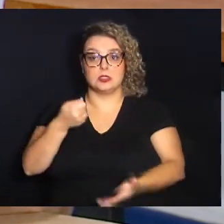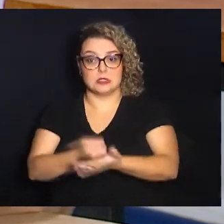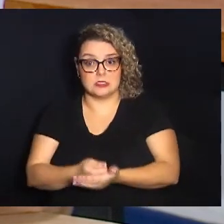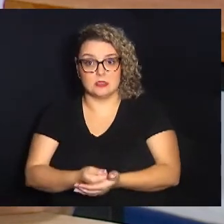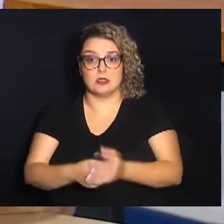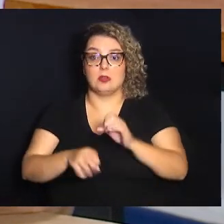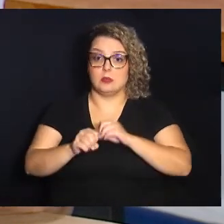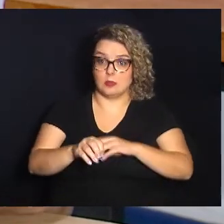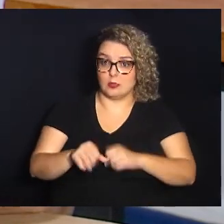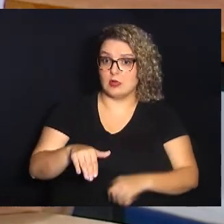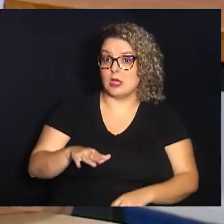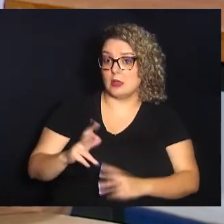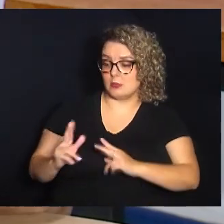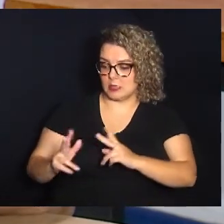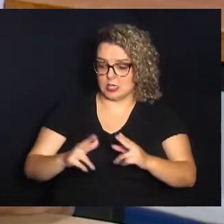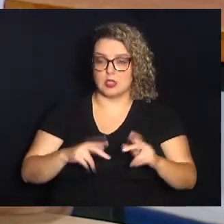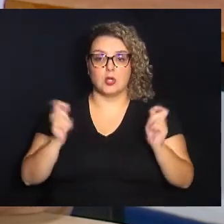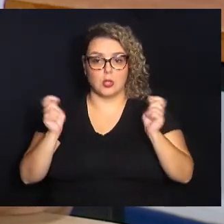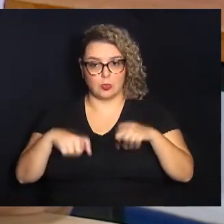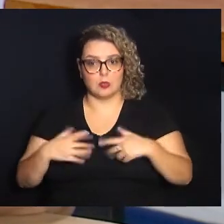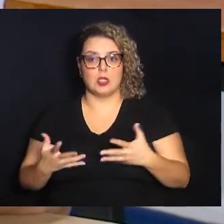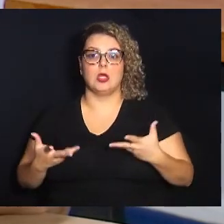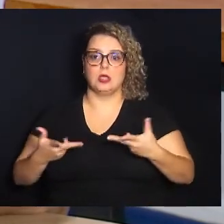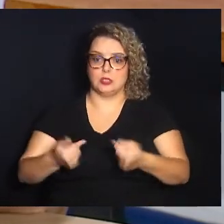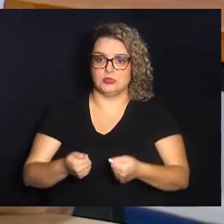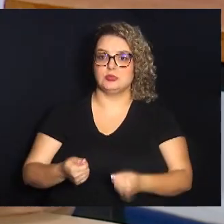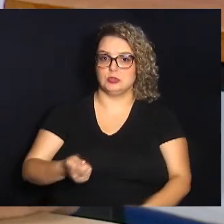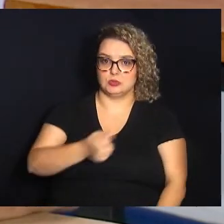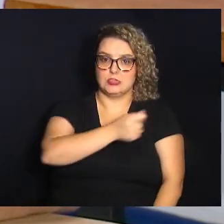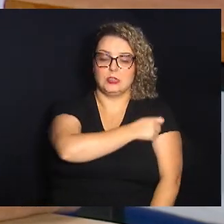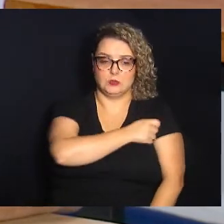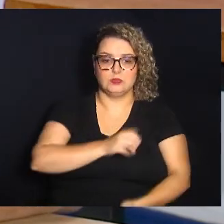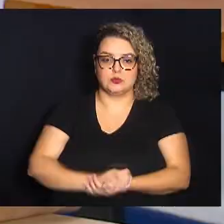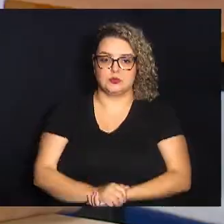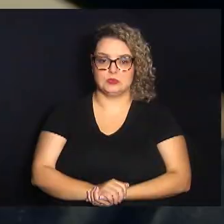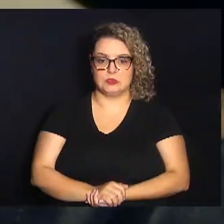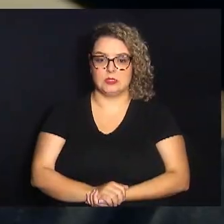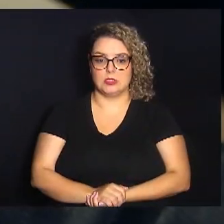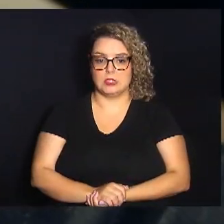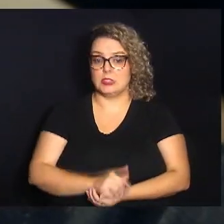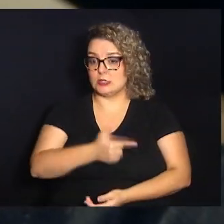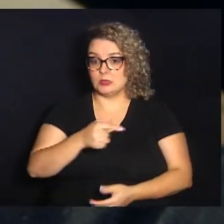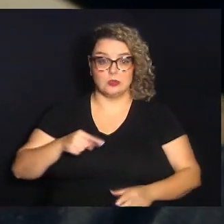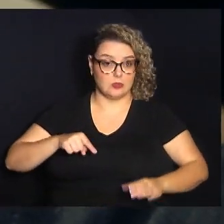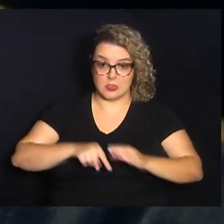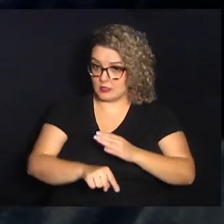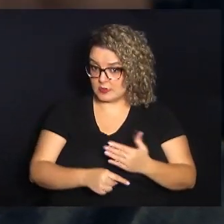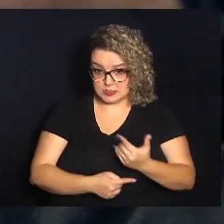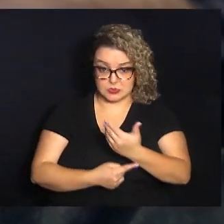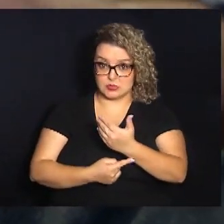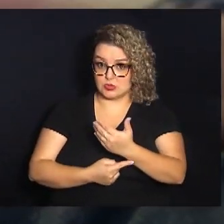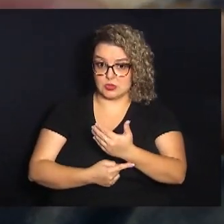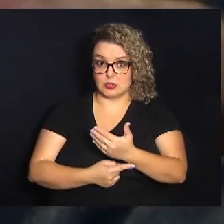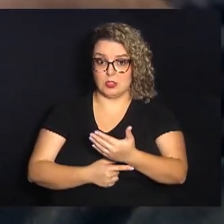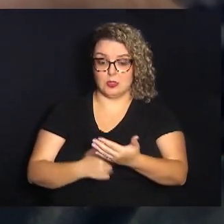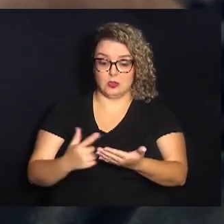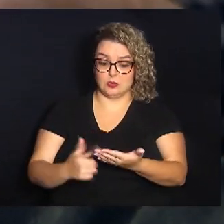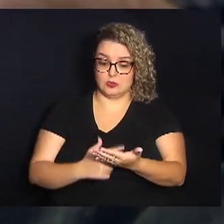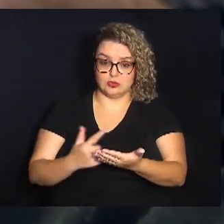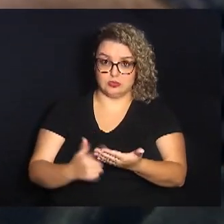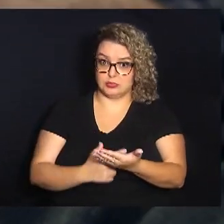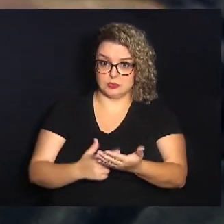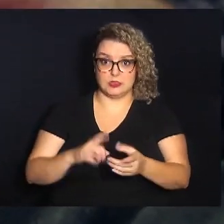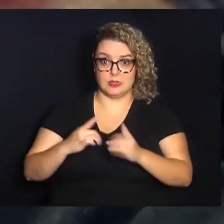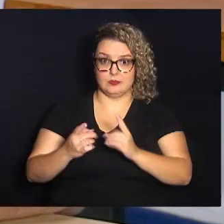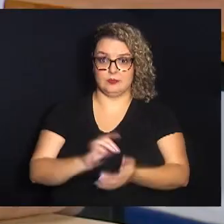que a gente garanta uma educação mais uniforme possível a todos os estudantes. Nem os avanços tecnológicos tiram o papel do